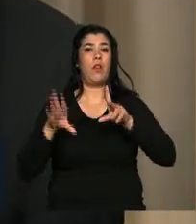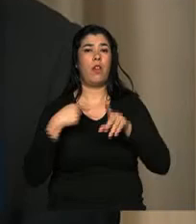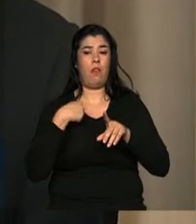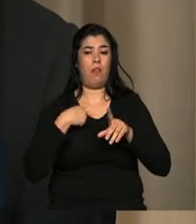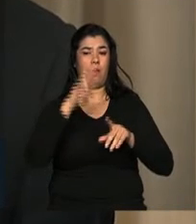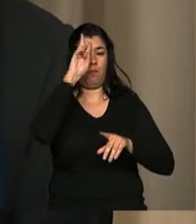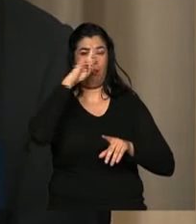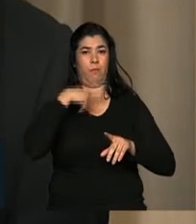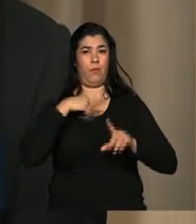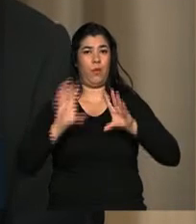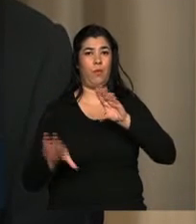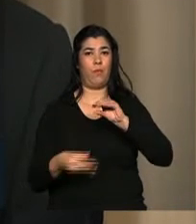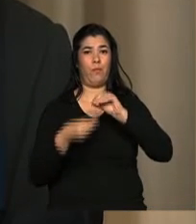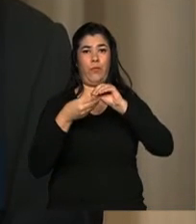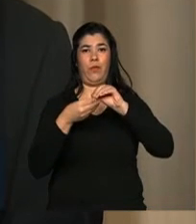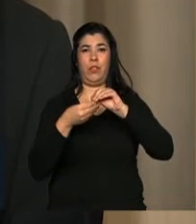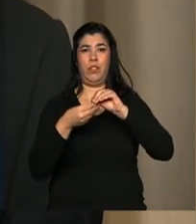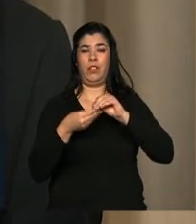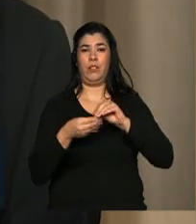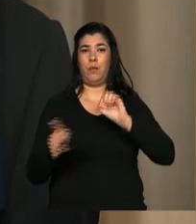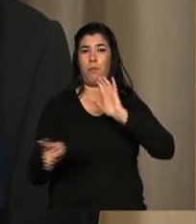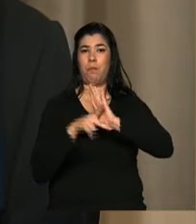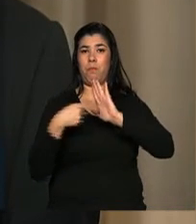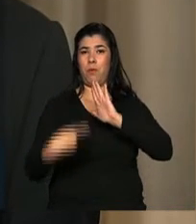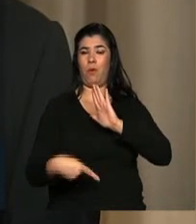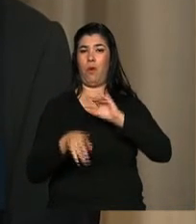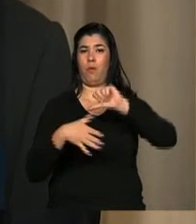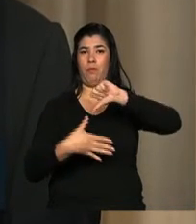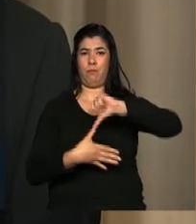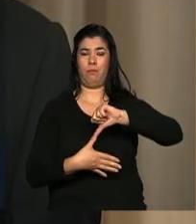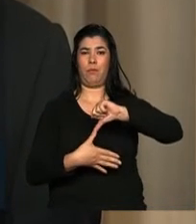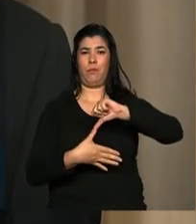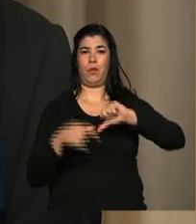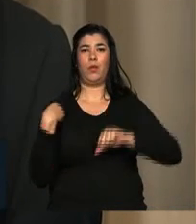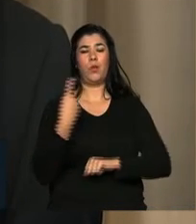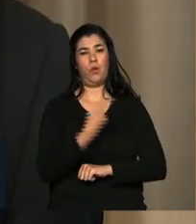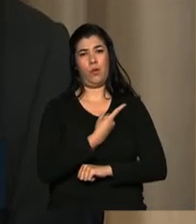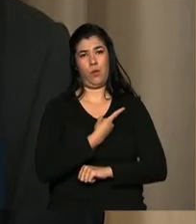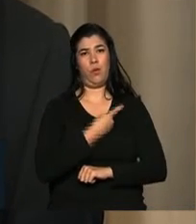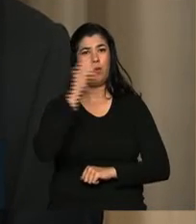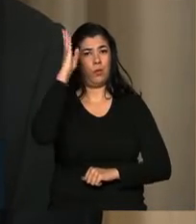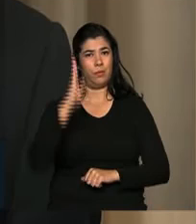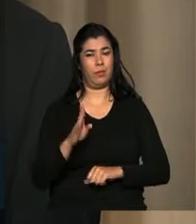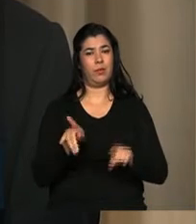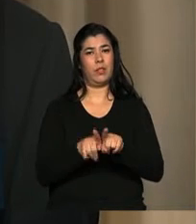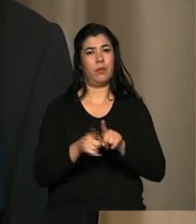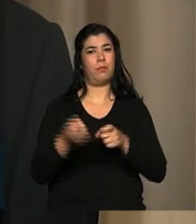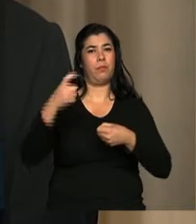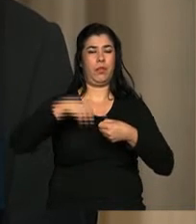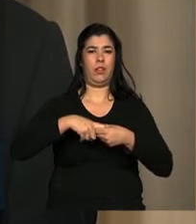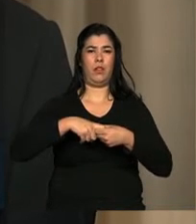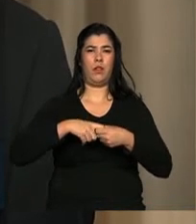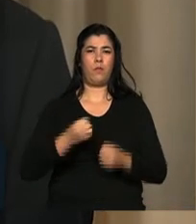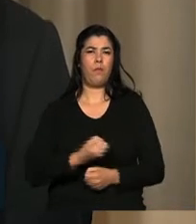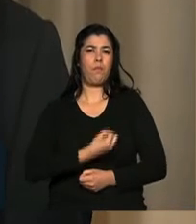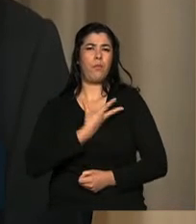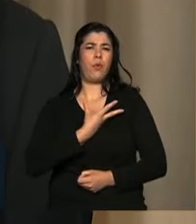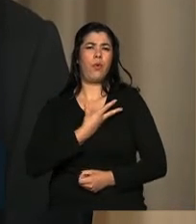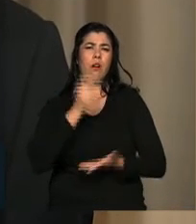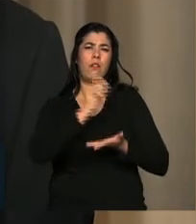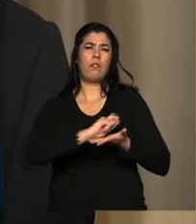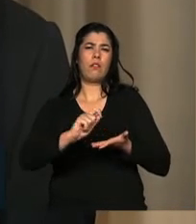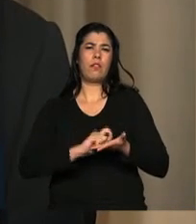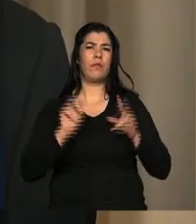sócios, parceiros em pé de igualdade. E o Brasil é nosso parceiro. Um poeta brasileiro escreveu: o hoje é